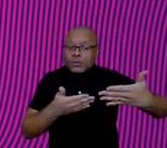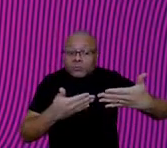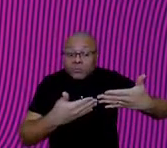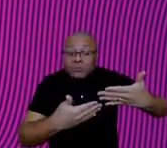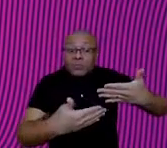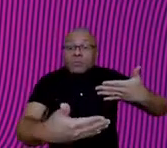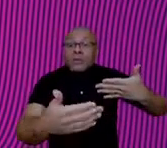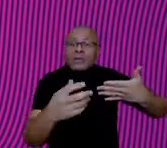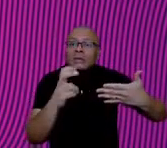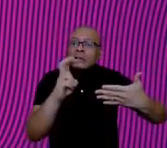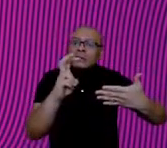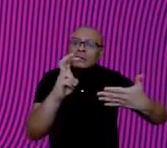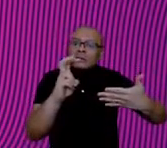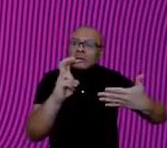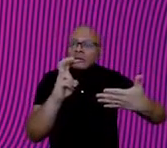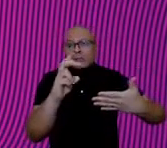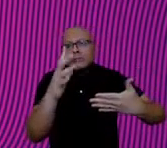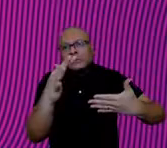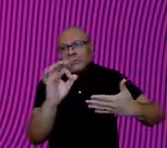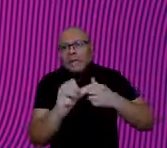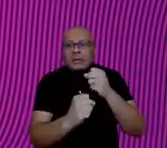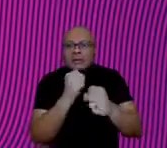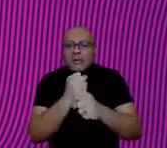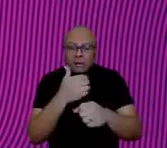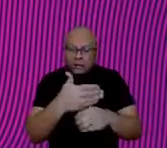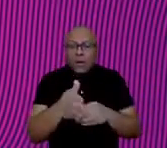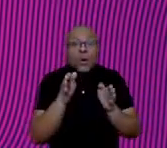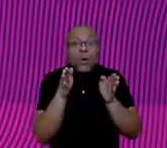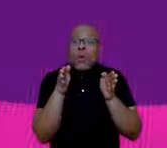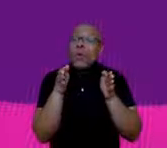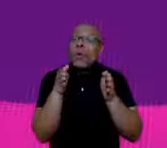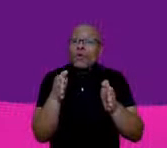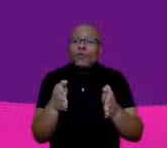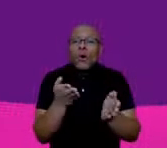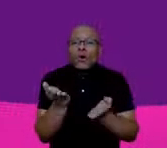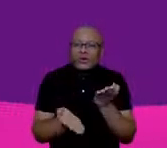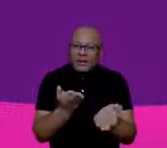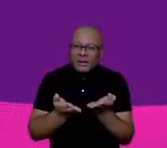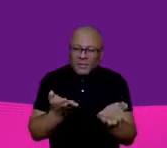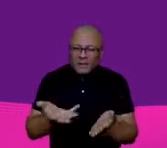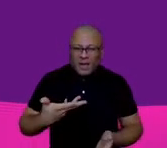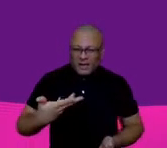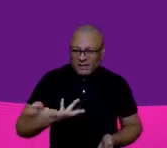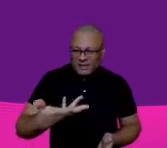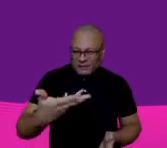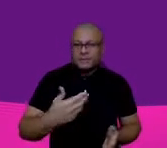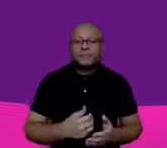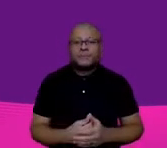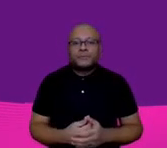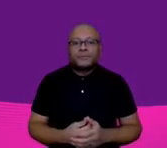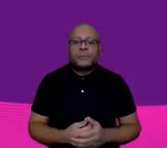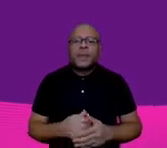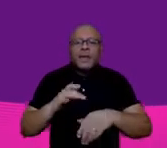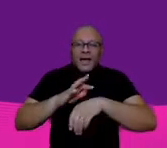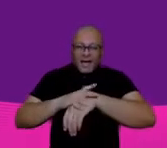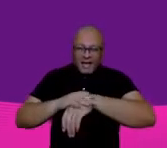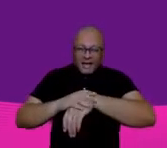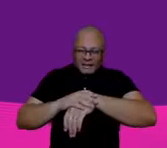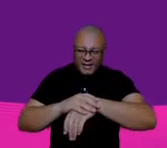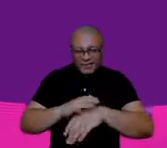mais anos pela frente, focando em tratamento avançado. O Parkinson, James Parkinson, era um médico